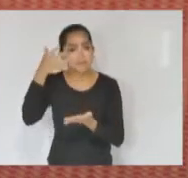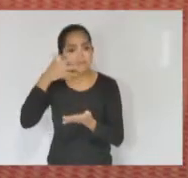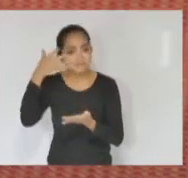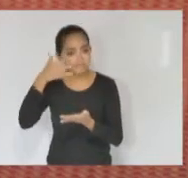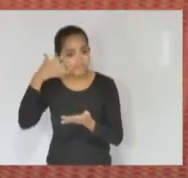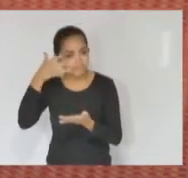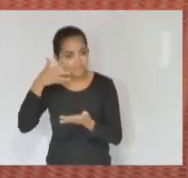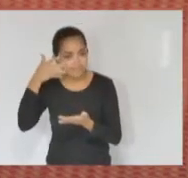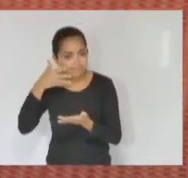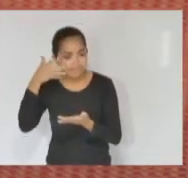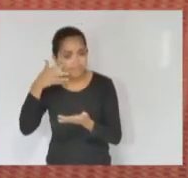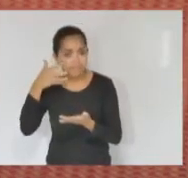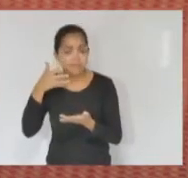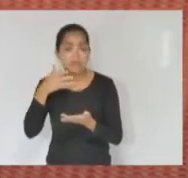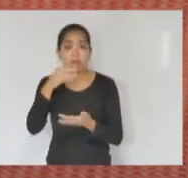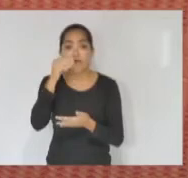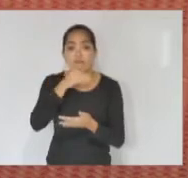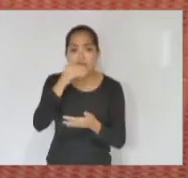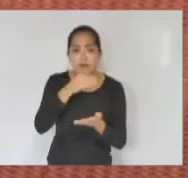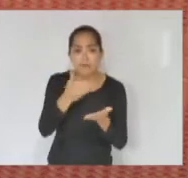de todo fraco e perdedor: